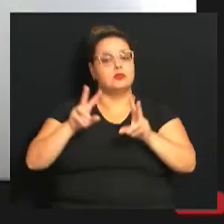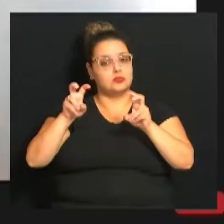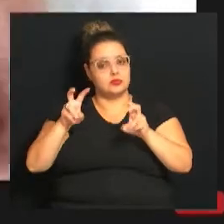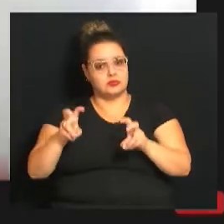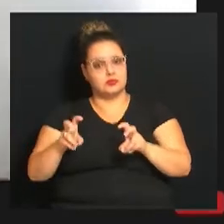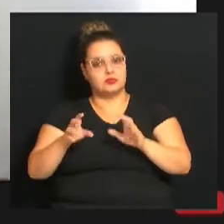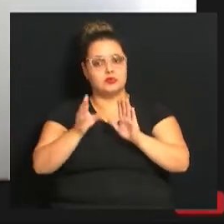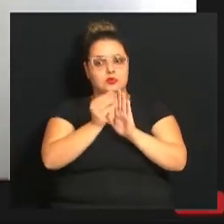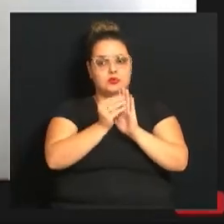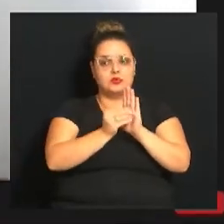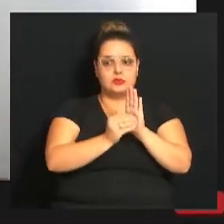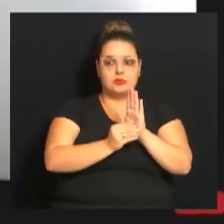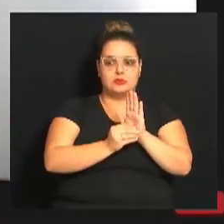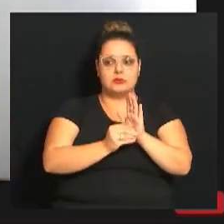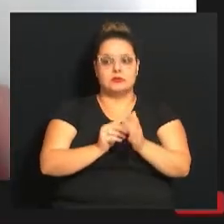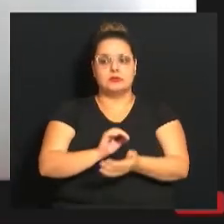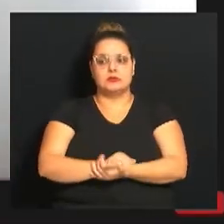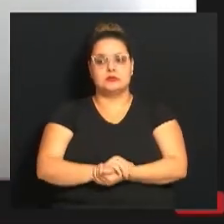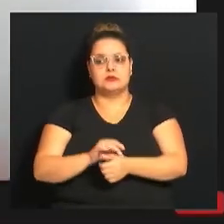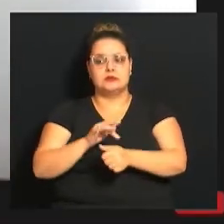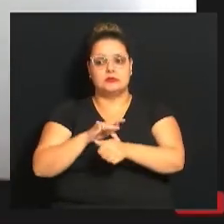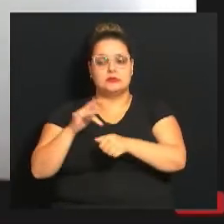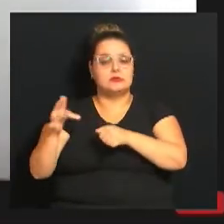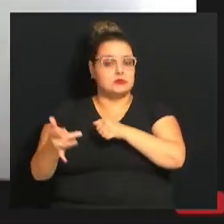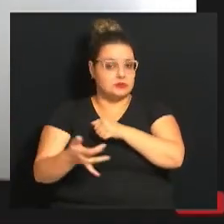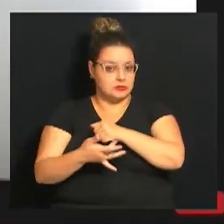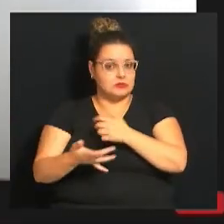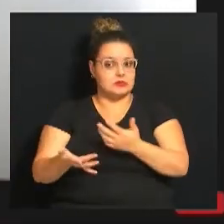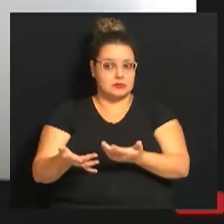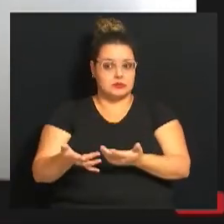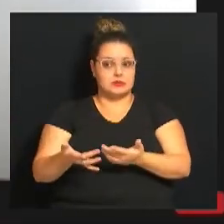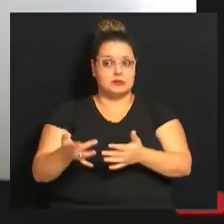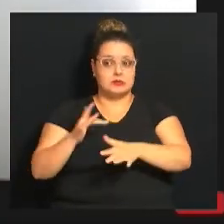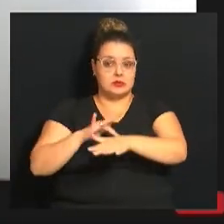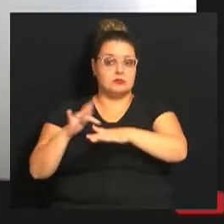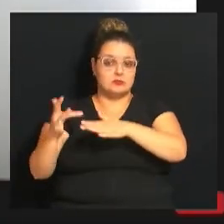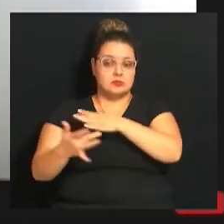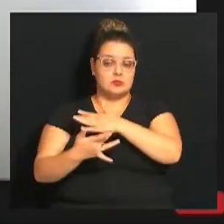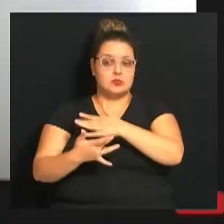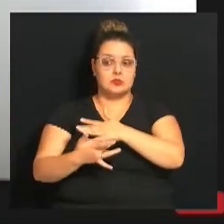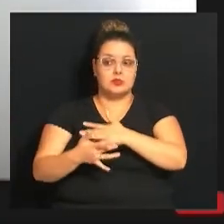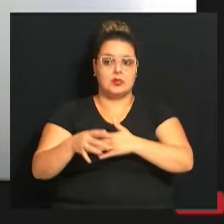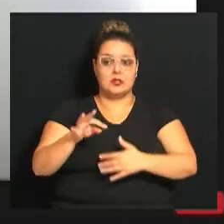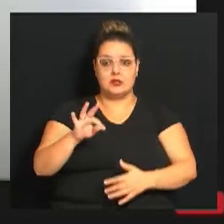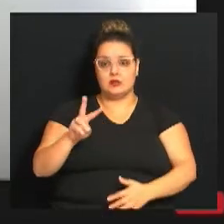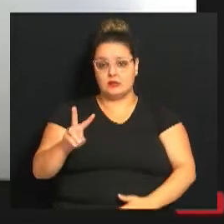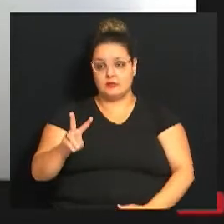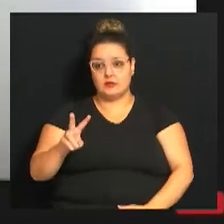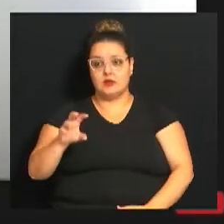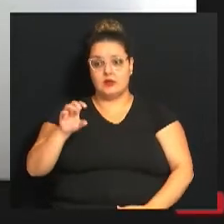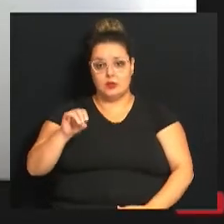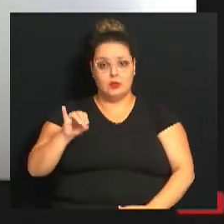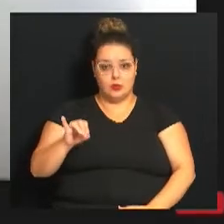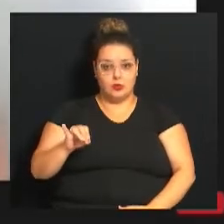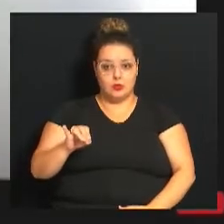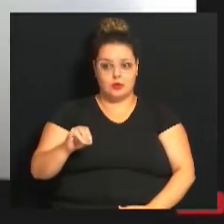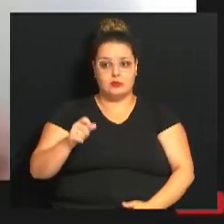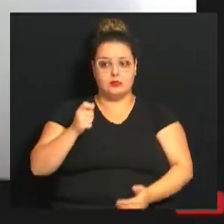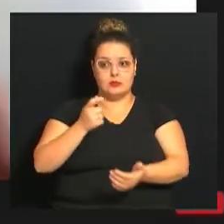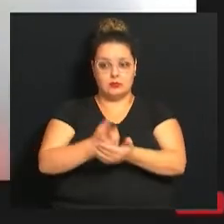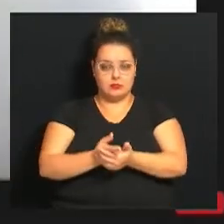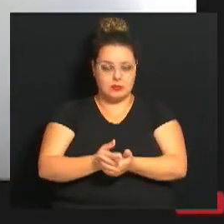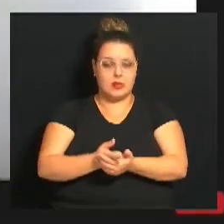multiplataforma, transmídia, o castigo final, que já é da TV Oi, TV a cabo, que a gente lançou no celular, na TV a